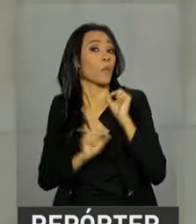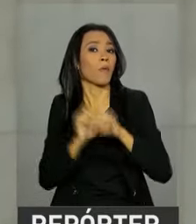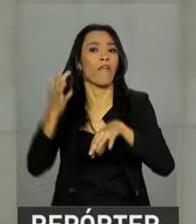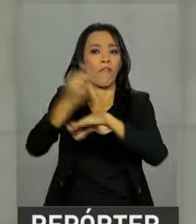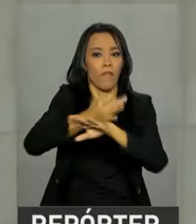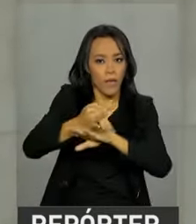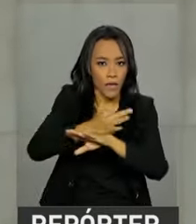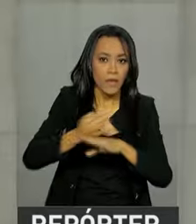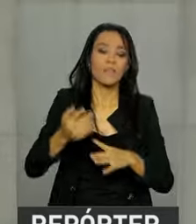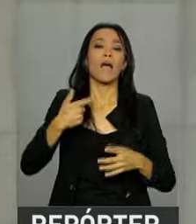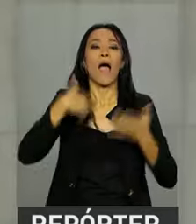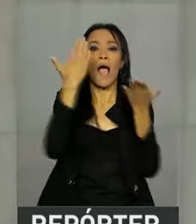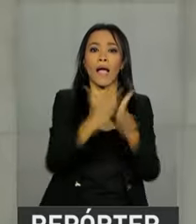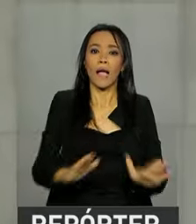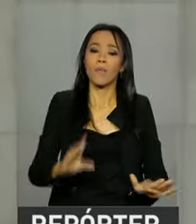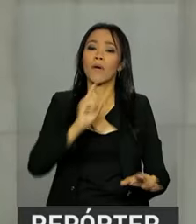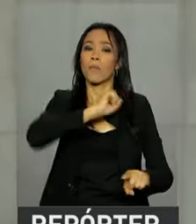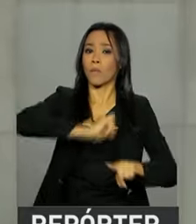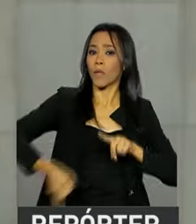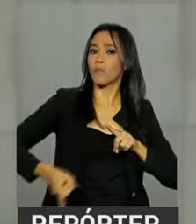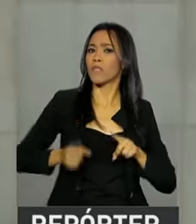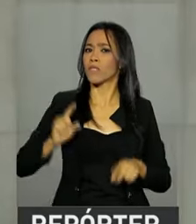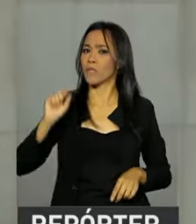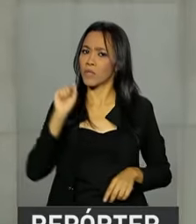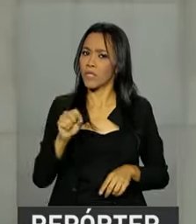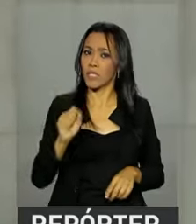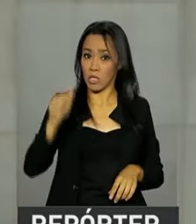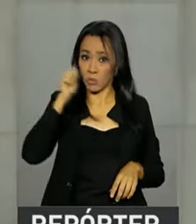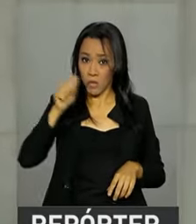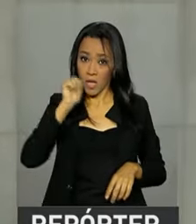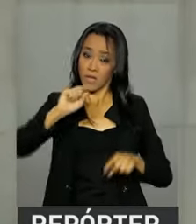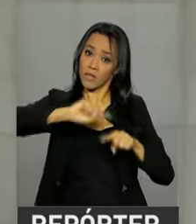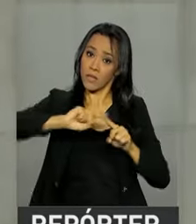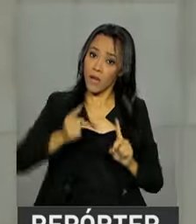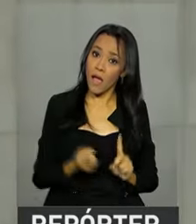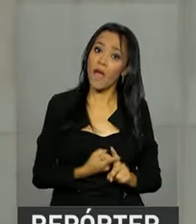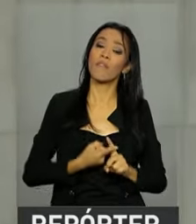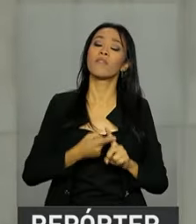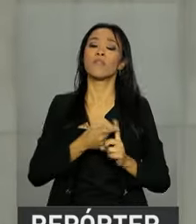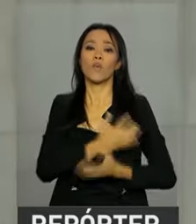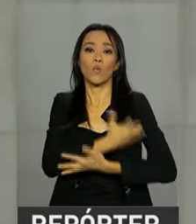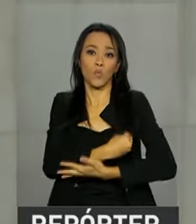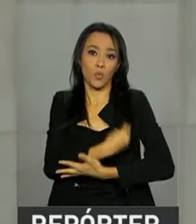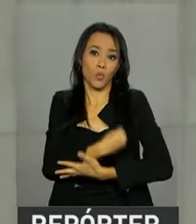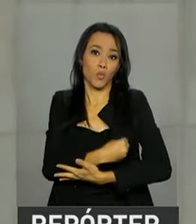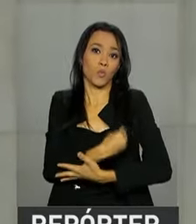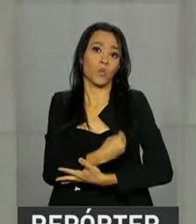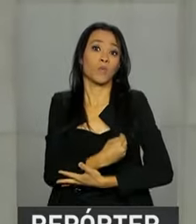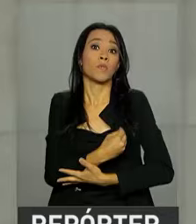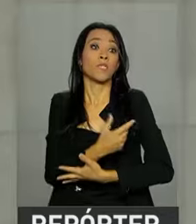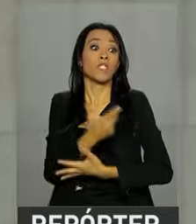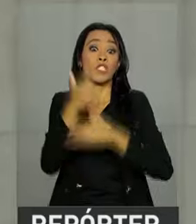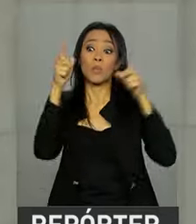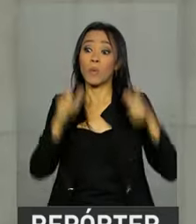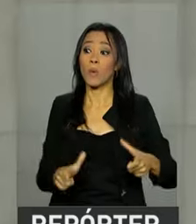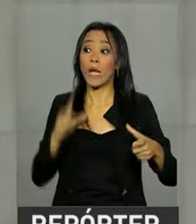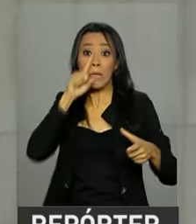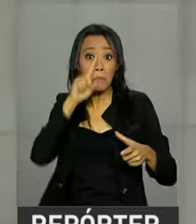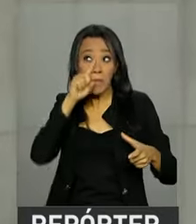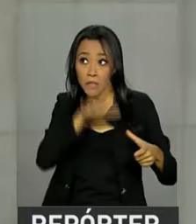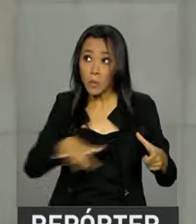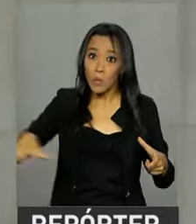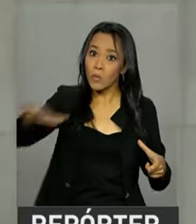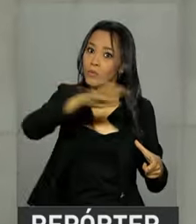disso ele quer acabar com a e de mulheres grávidas e lactantes de trabalhar em lugares insalubres se